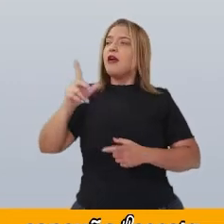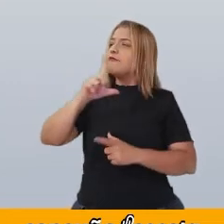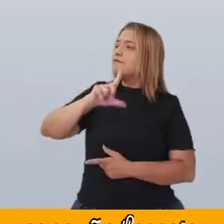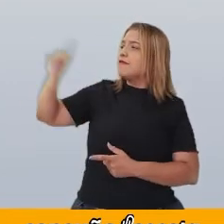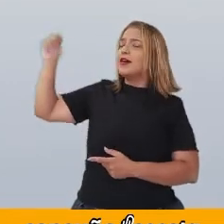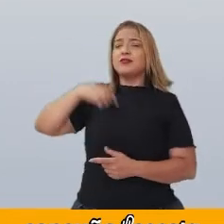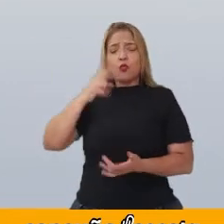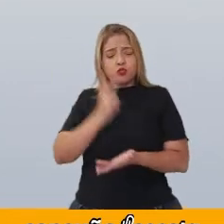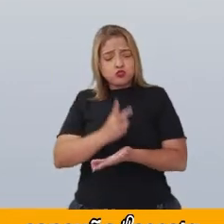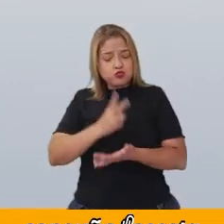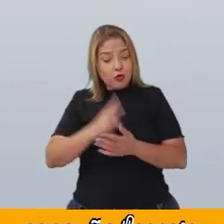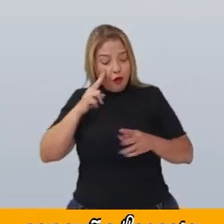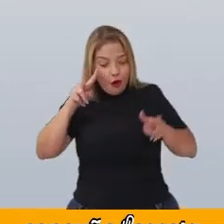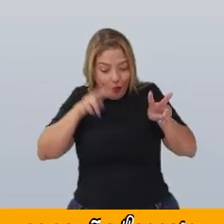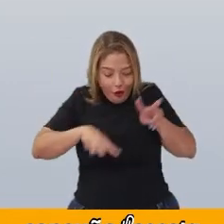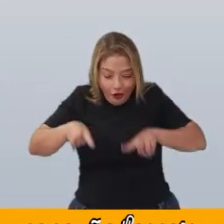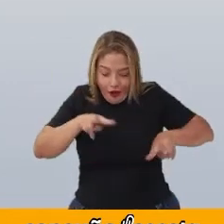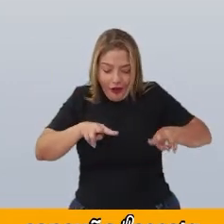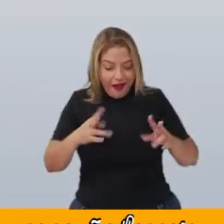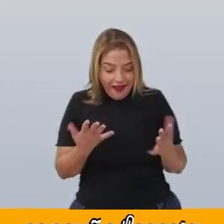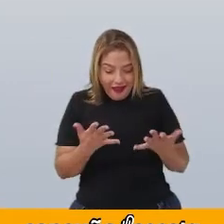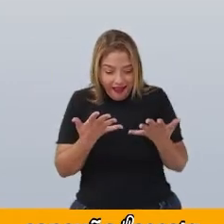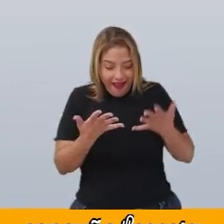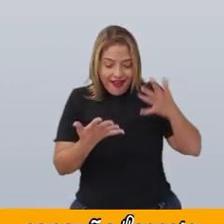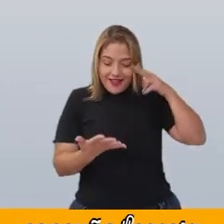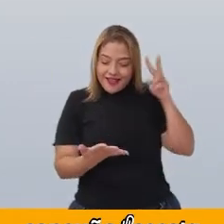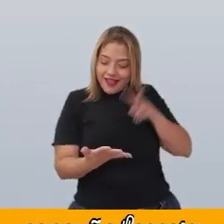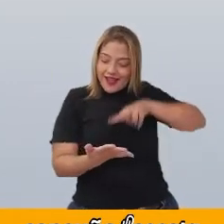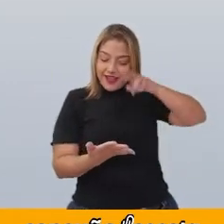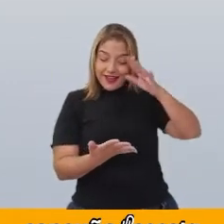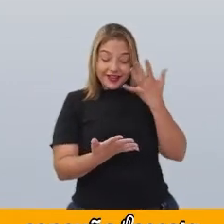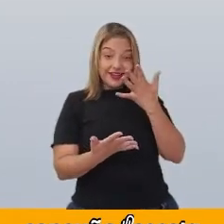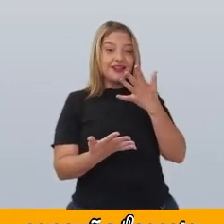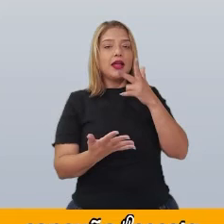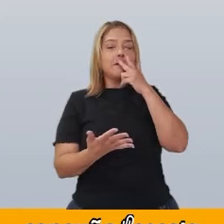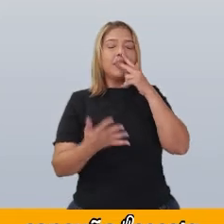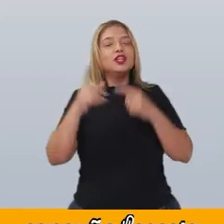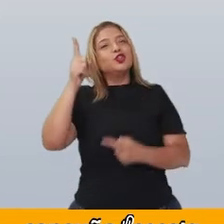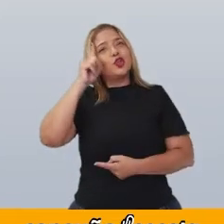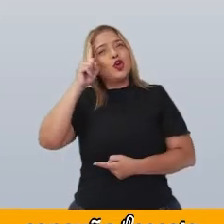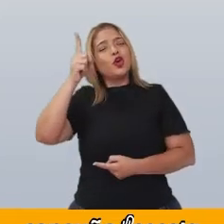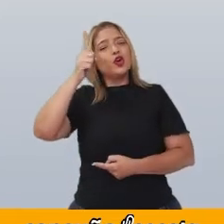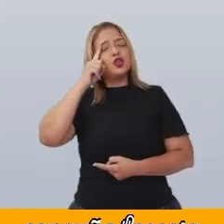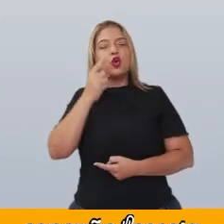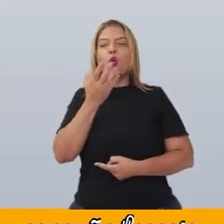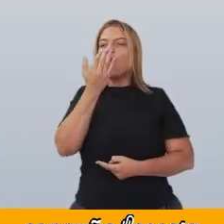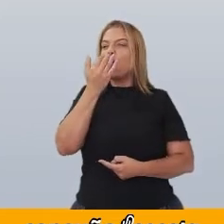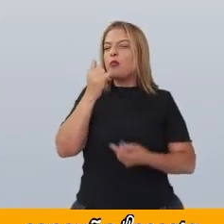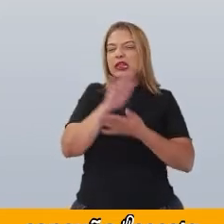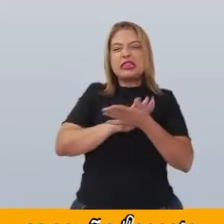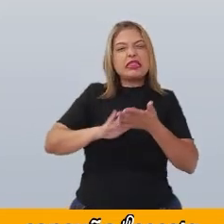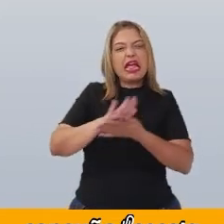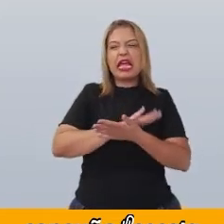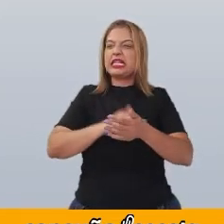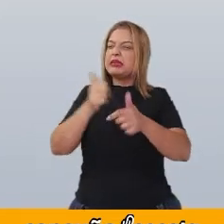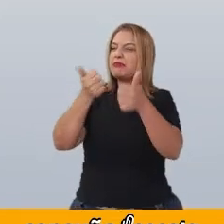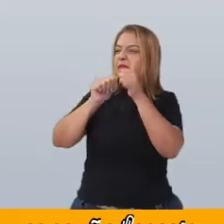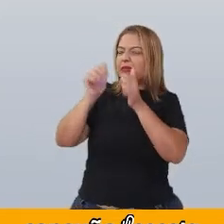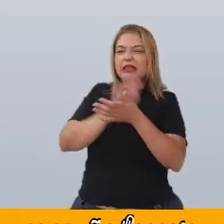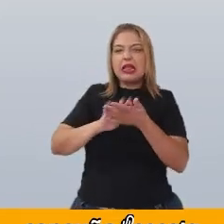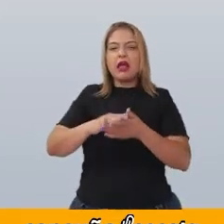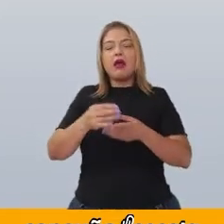lagoa. Passou dias e dias sem comer nem beber, ficando cada vez mais